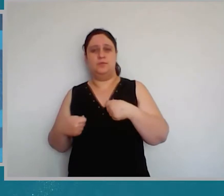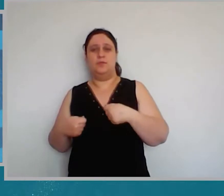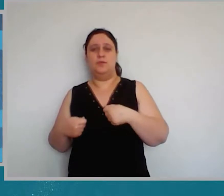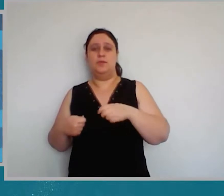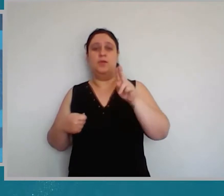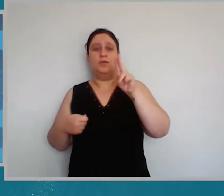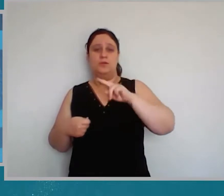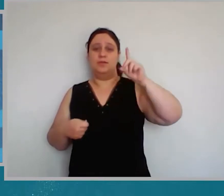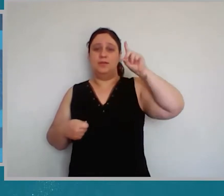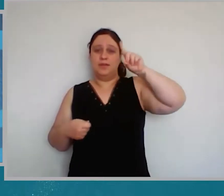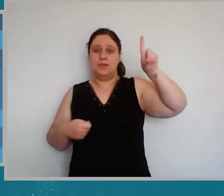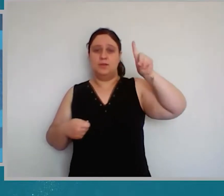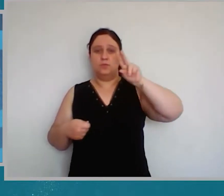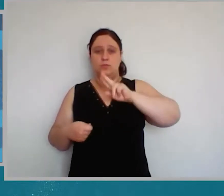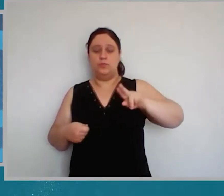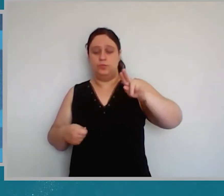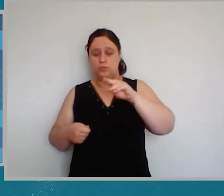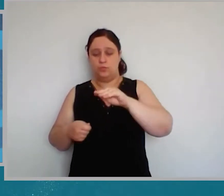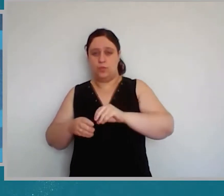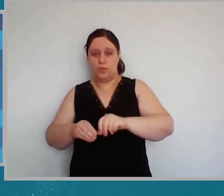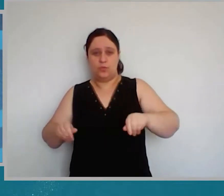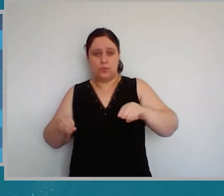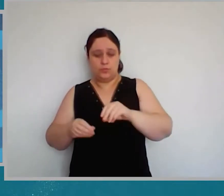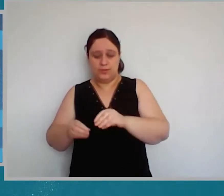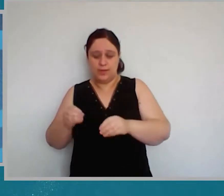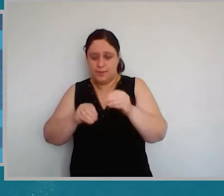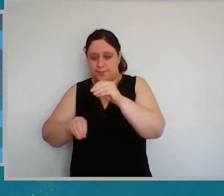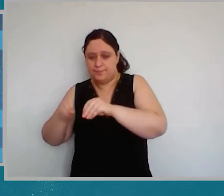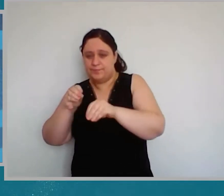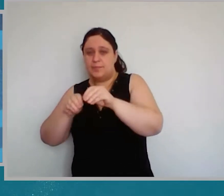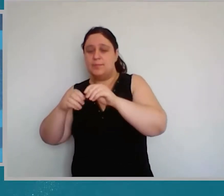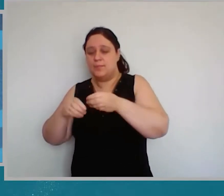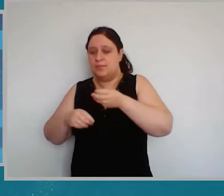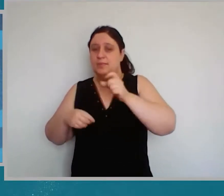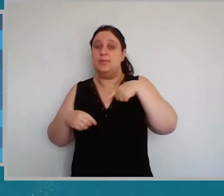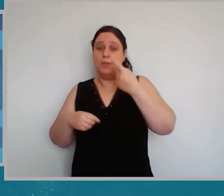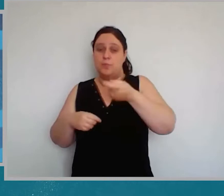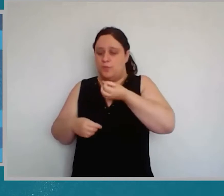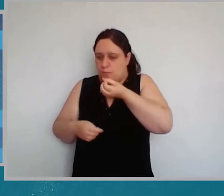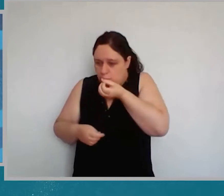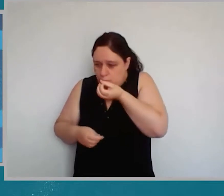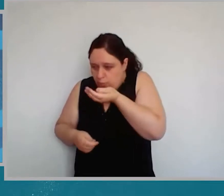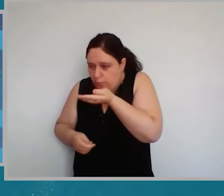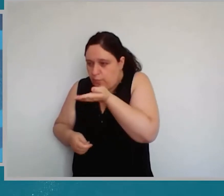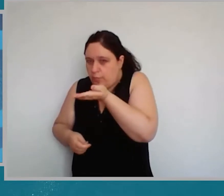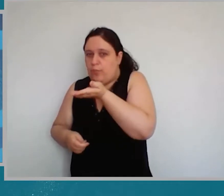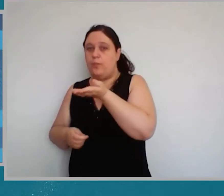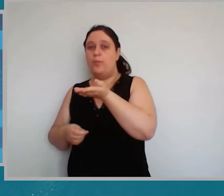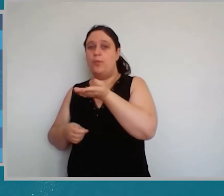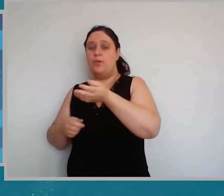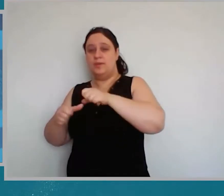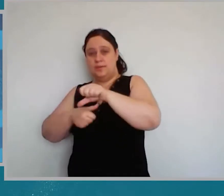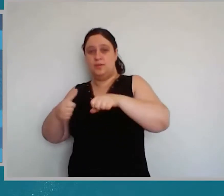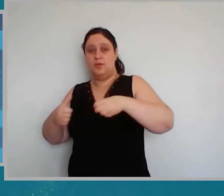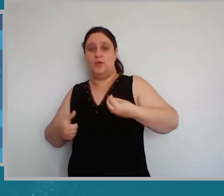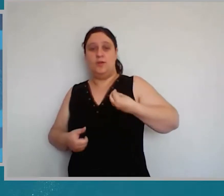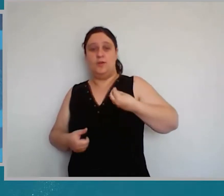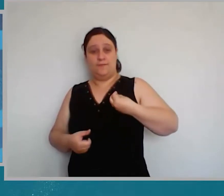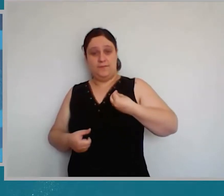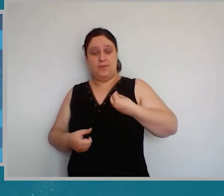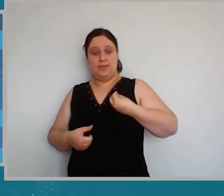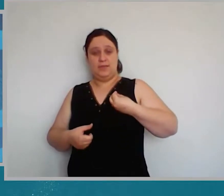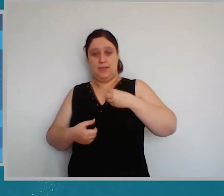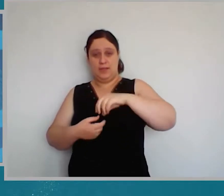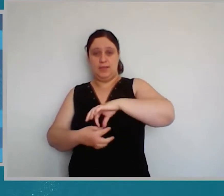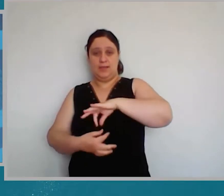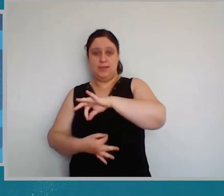vida. O homem passou a ter espírito humano e passou a ser alma vivente, e o seu corpo viveu